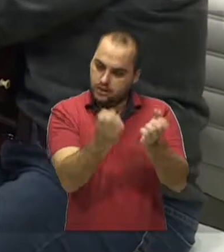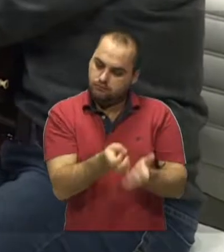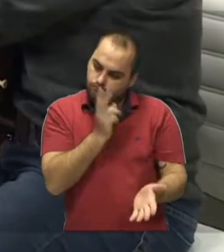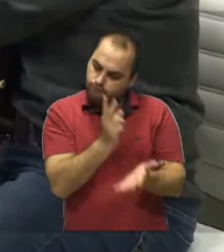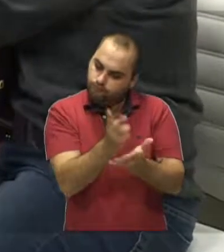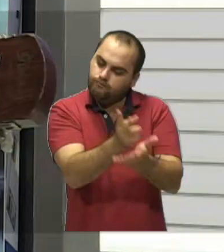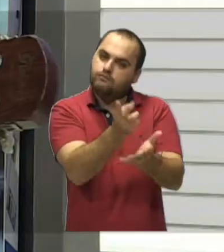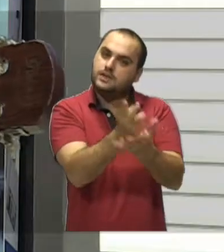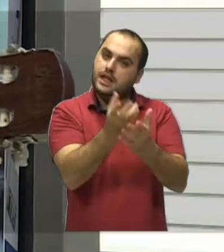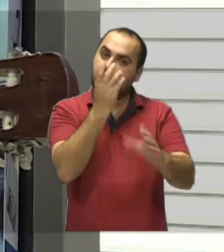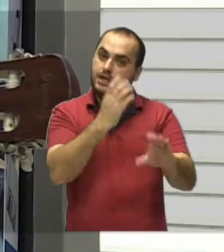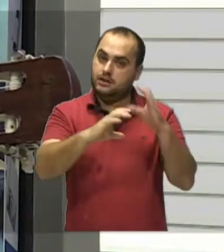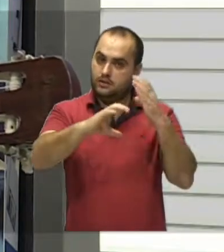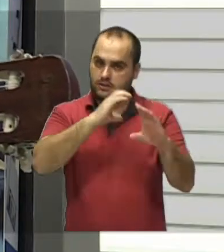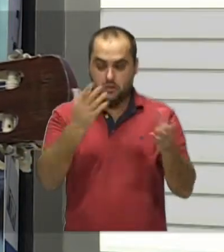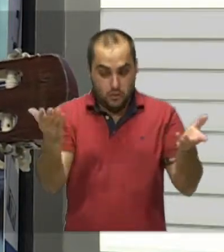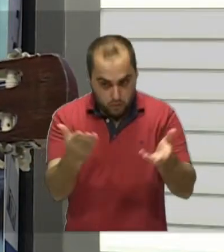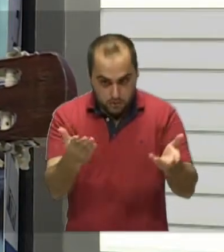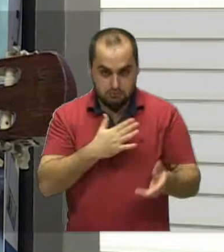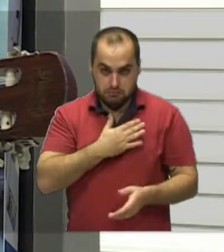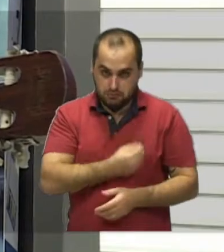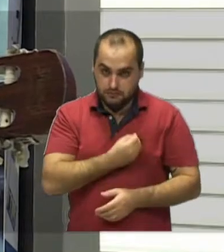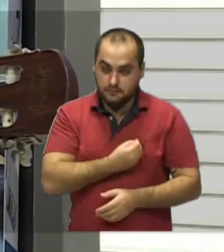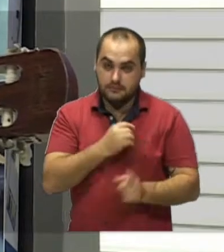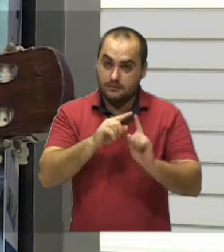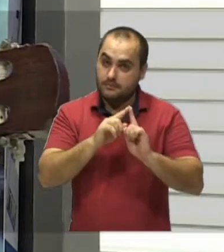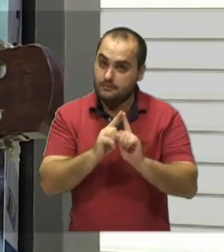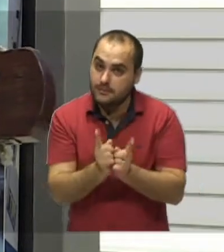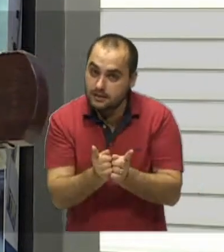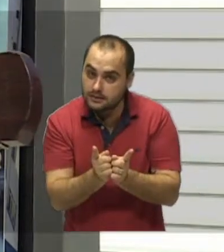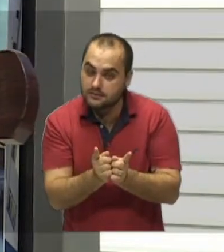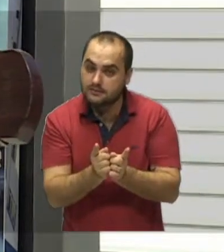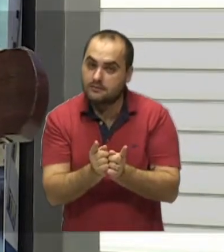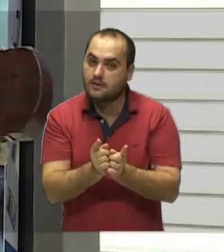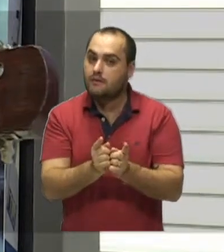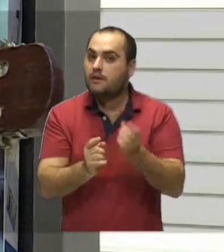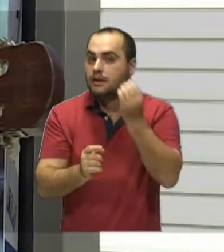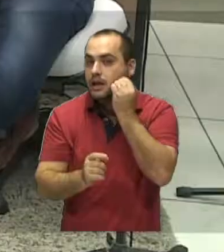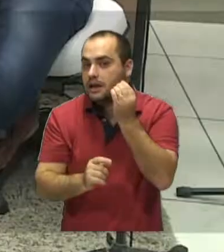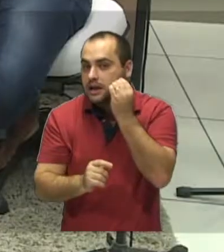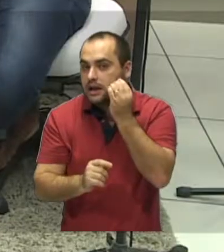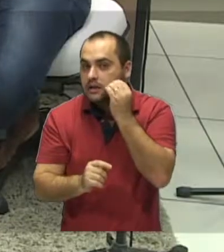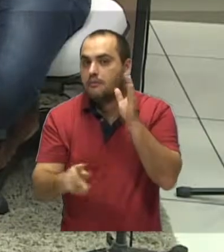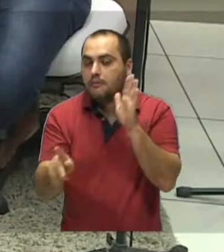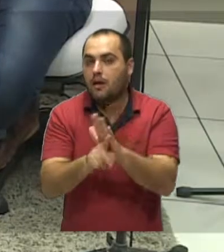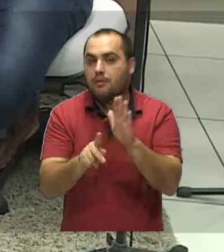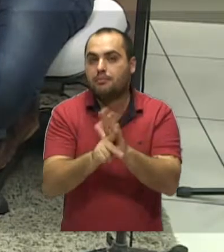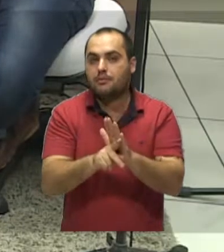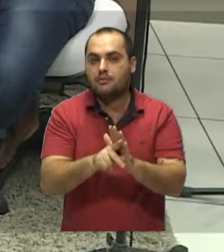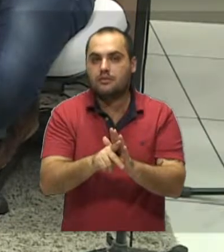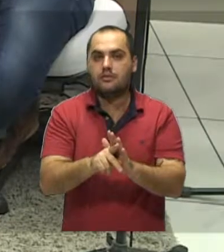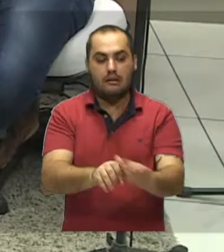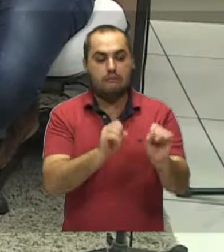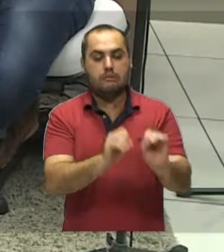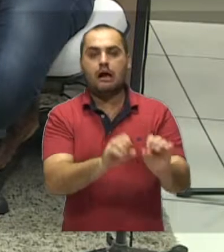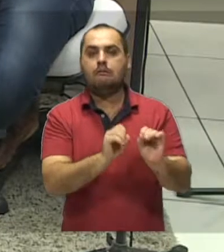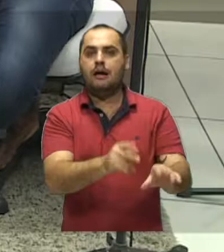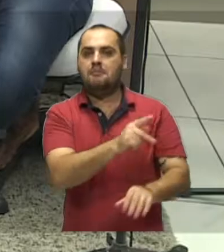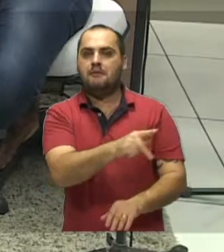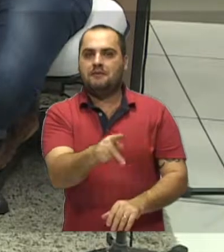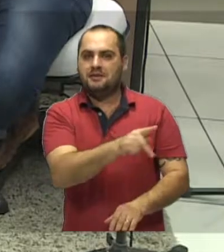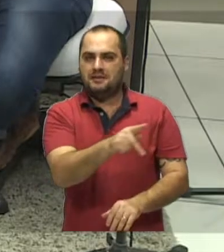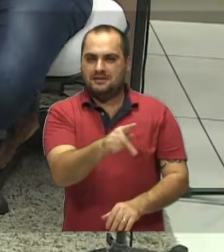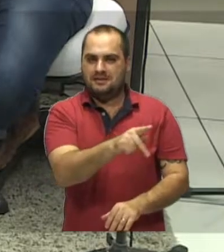fato eu faço hoje, mas eu fui buscando me aperfeiçoar nessa parte da docência. E aí as oportunidades